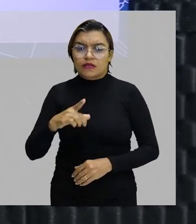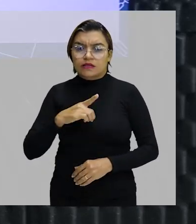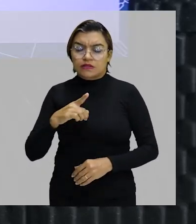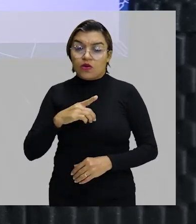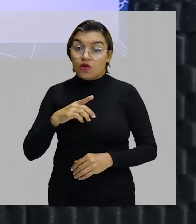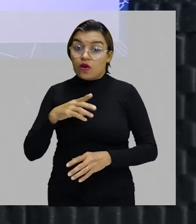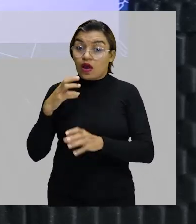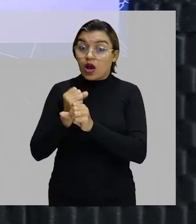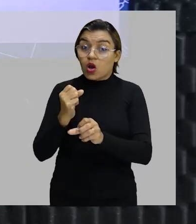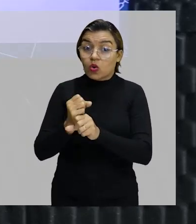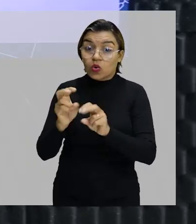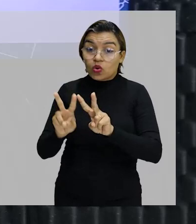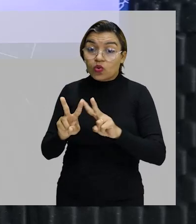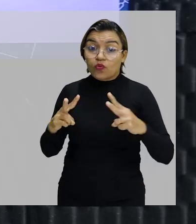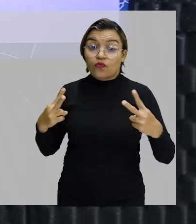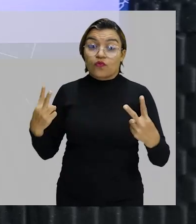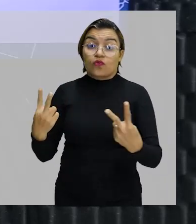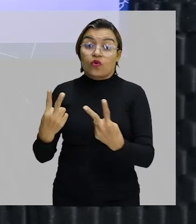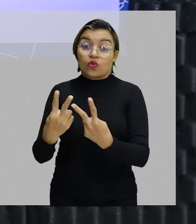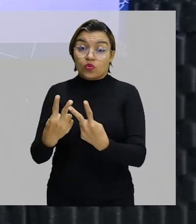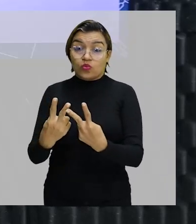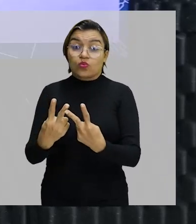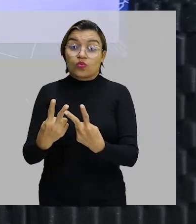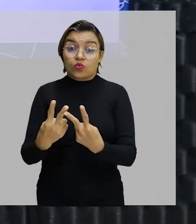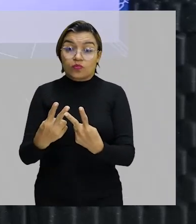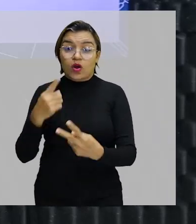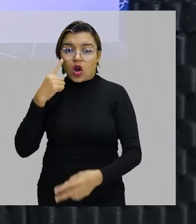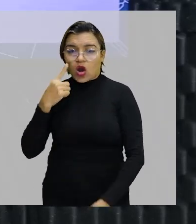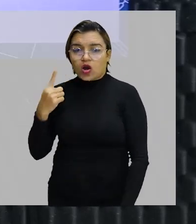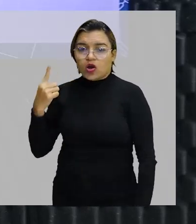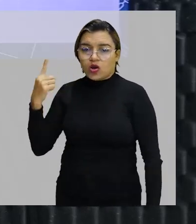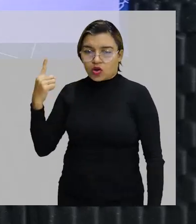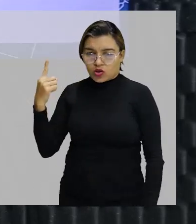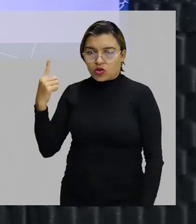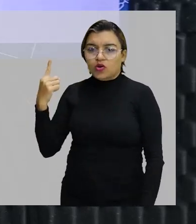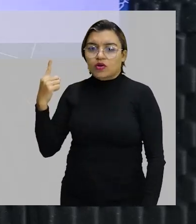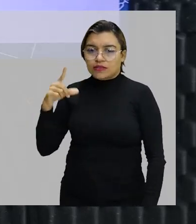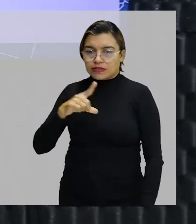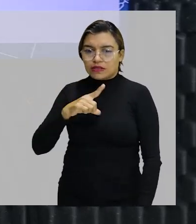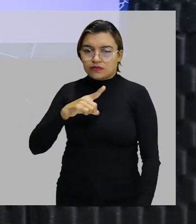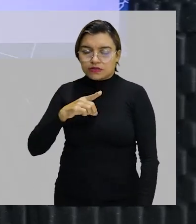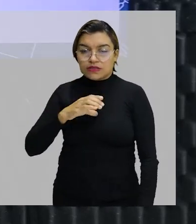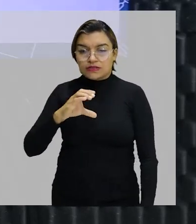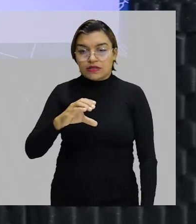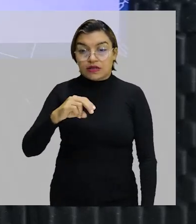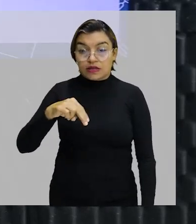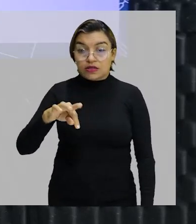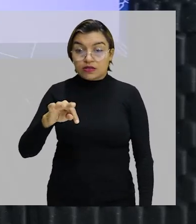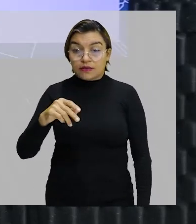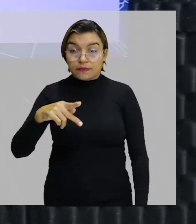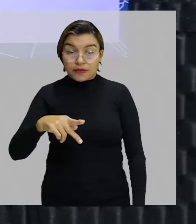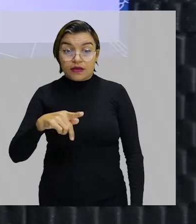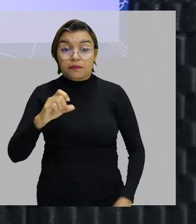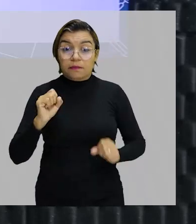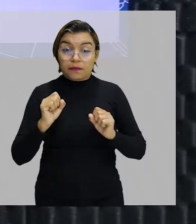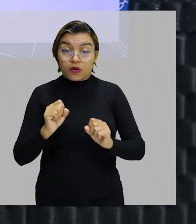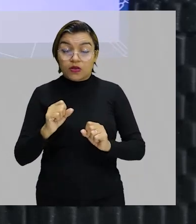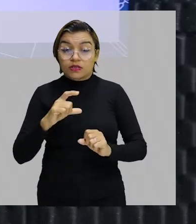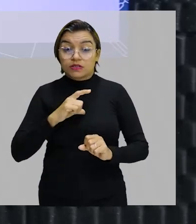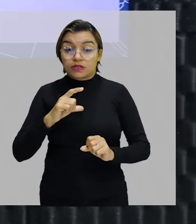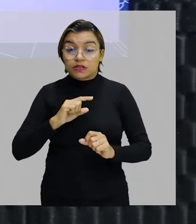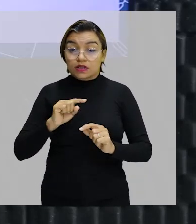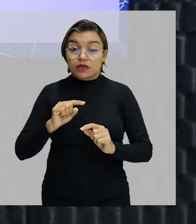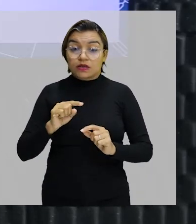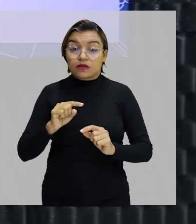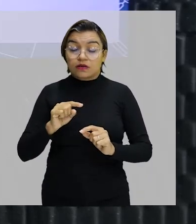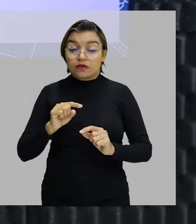volume de anidrido sulfuroso obtido nas CNTP, que poderá ser obtida a partir